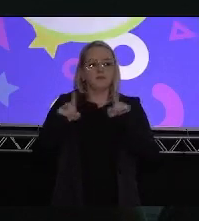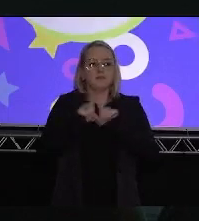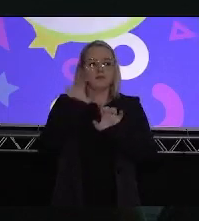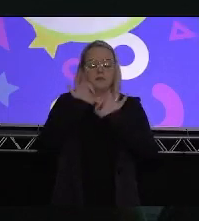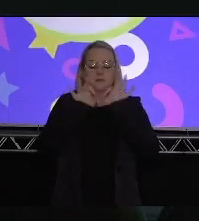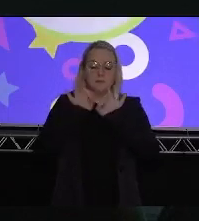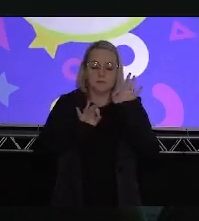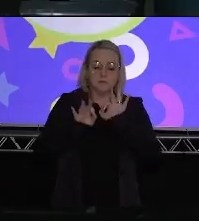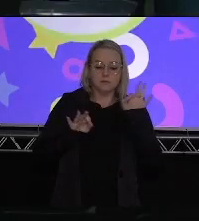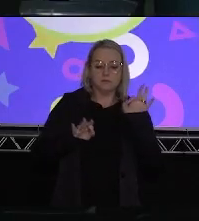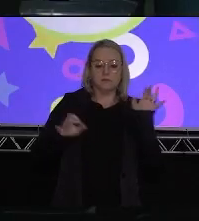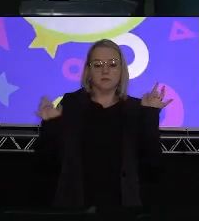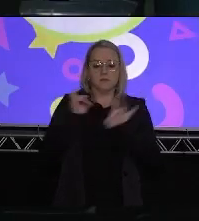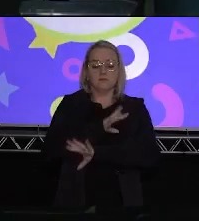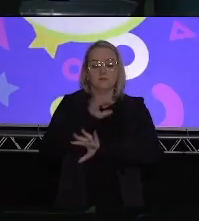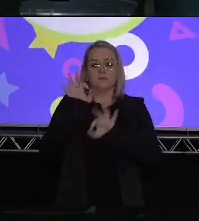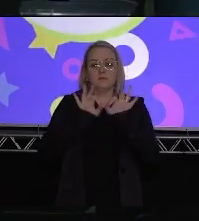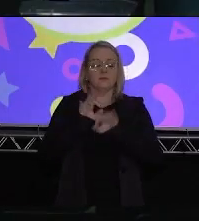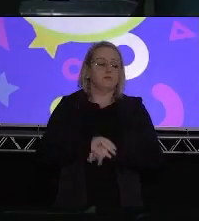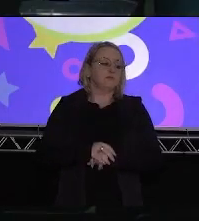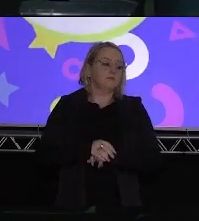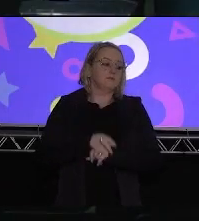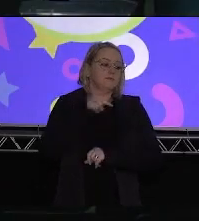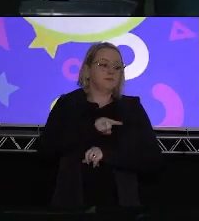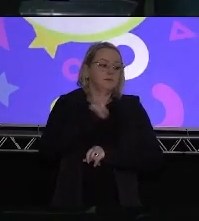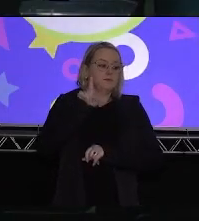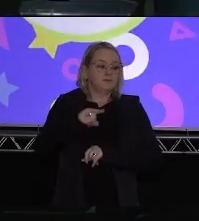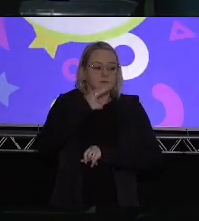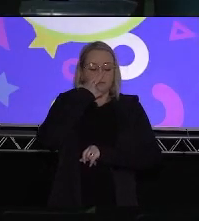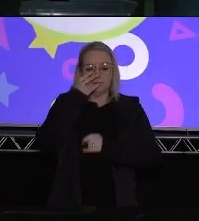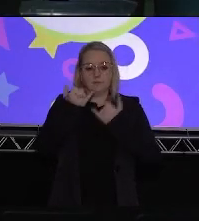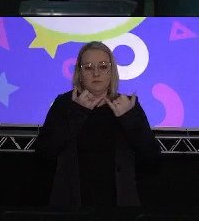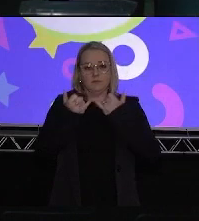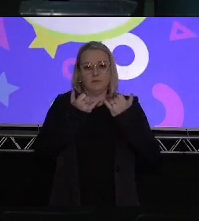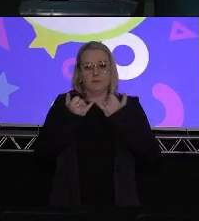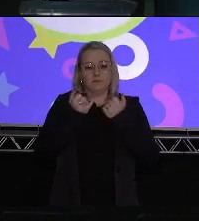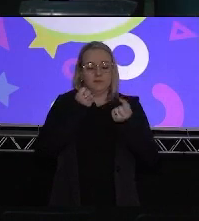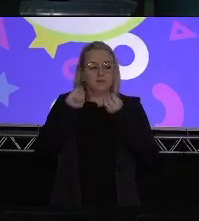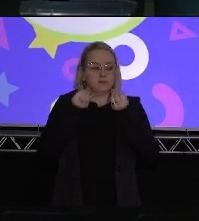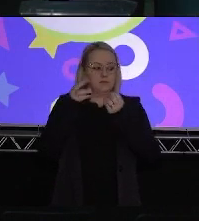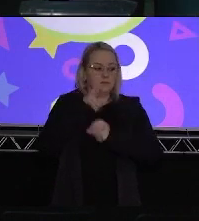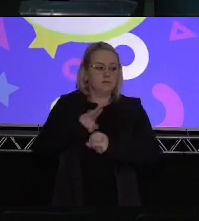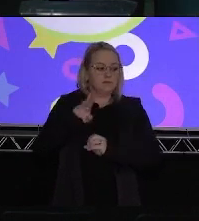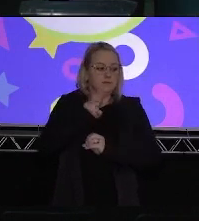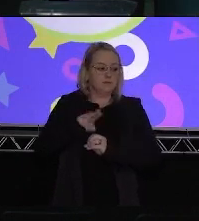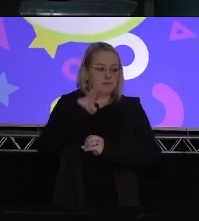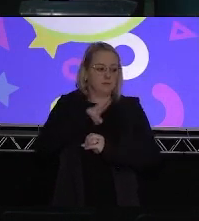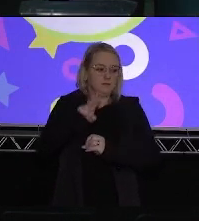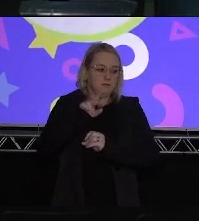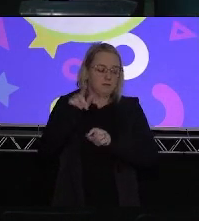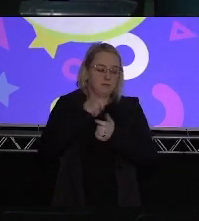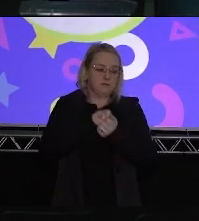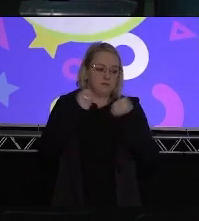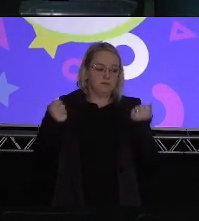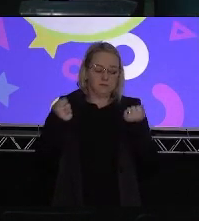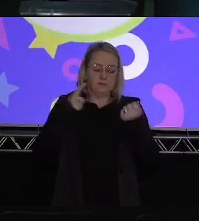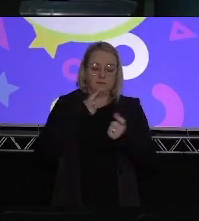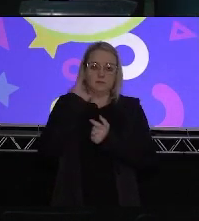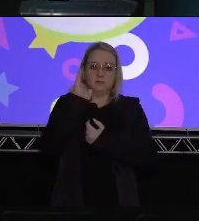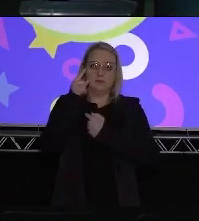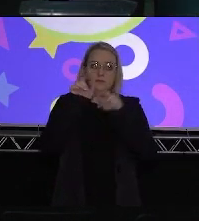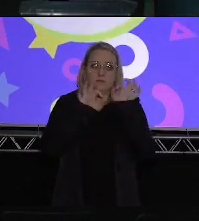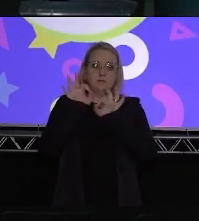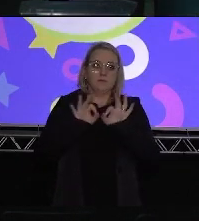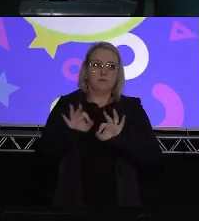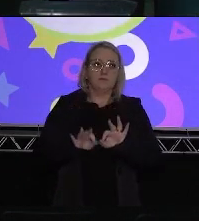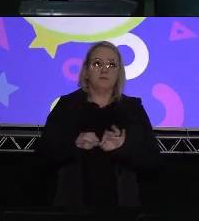do projeto. Isso aqui eu trouxe de exemplo, que é a jornada do usuário, do esquilo curioso ali, de um dos projetos do DB